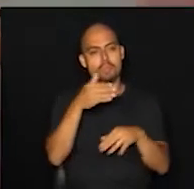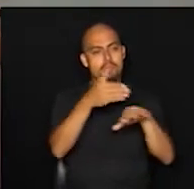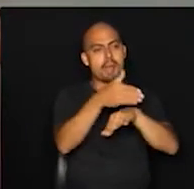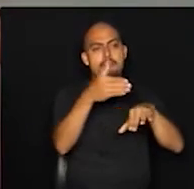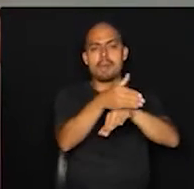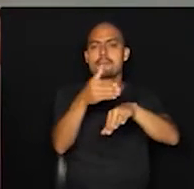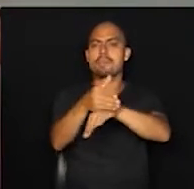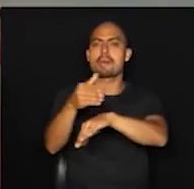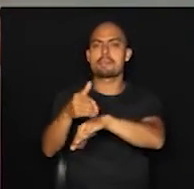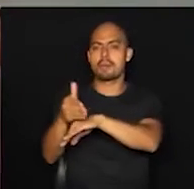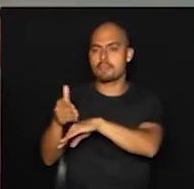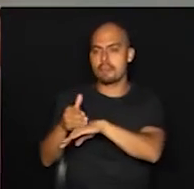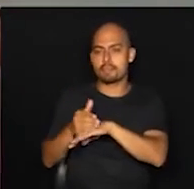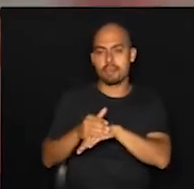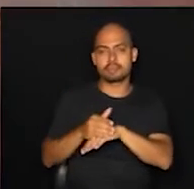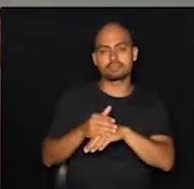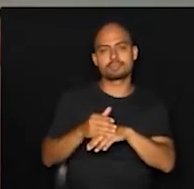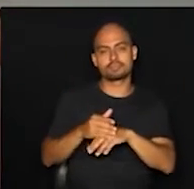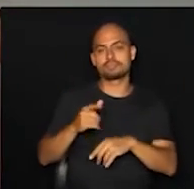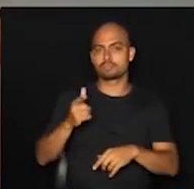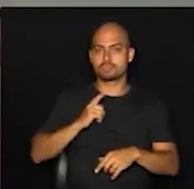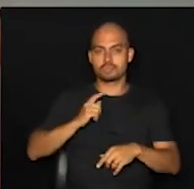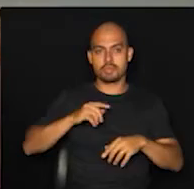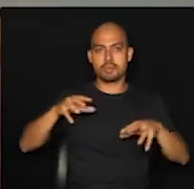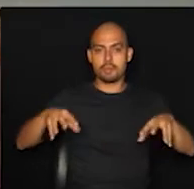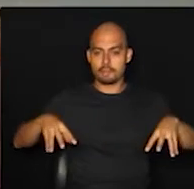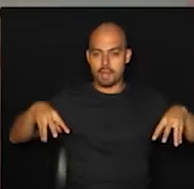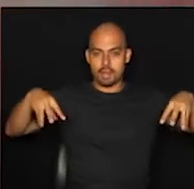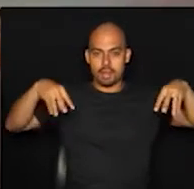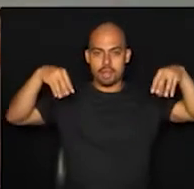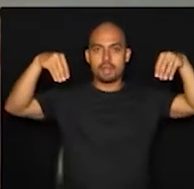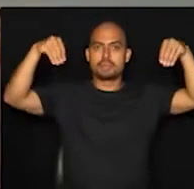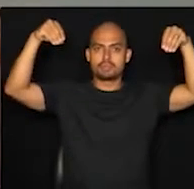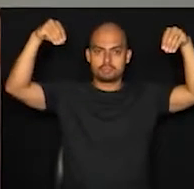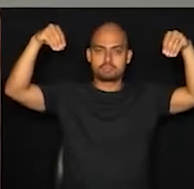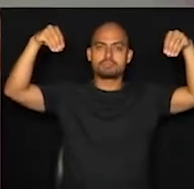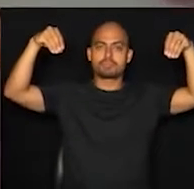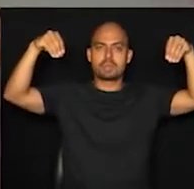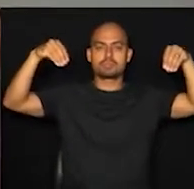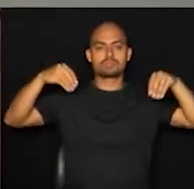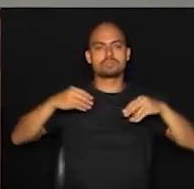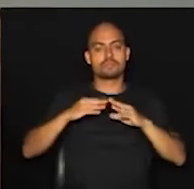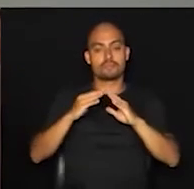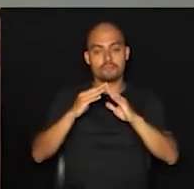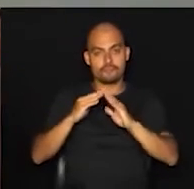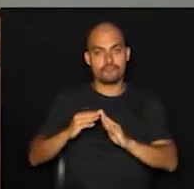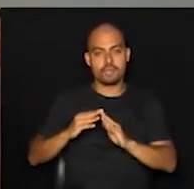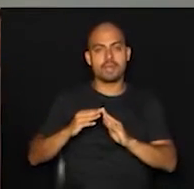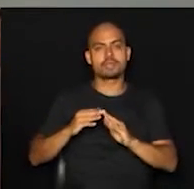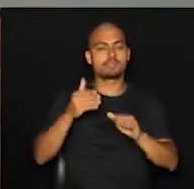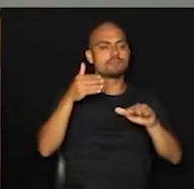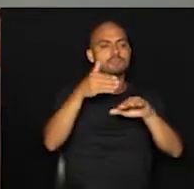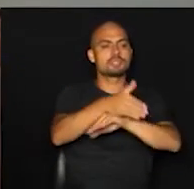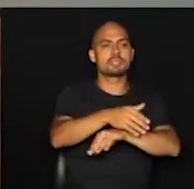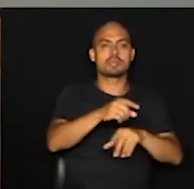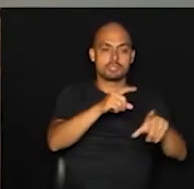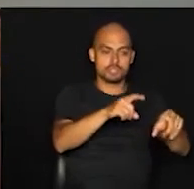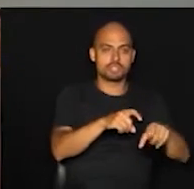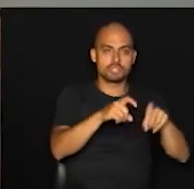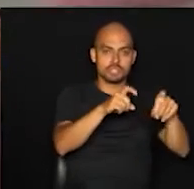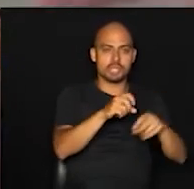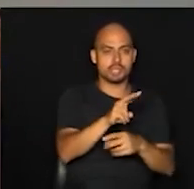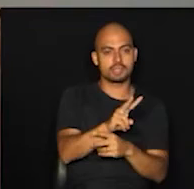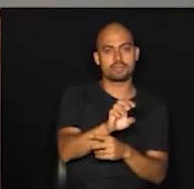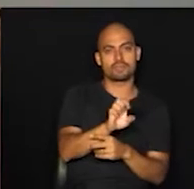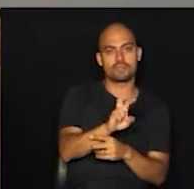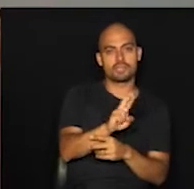Visitaram, ficaram nos palácios, claro, da nobreza paulista, né, hospedados. Visitaram a chácara de Dona Veridiana